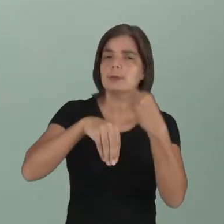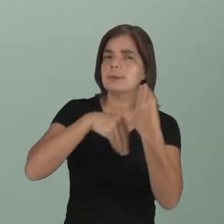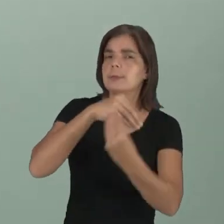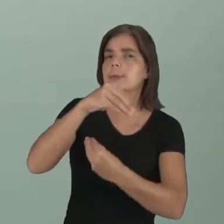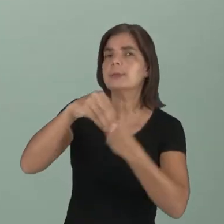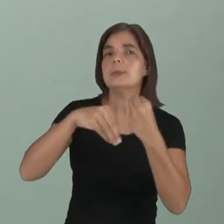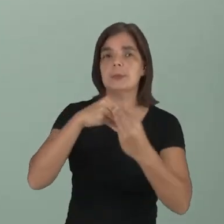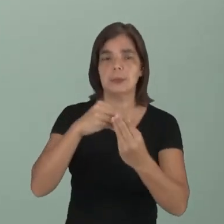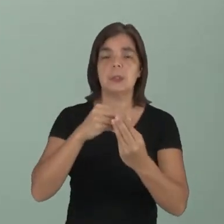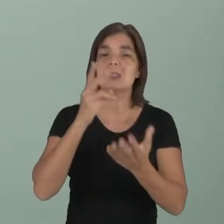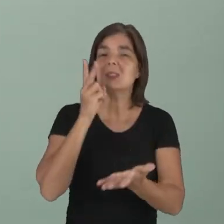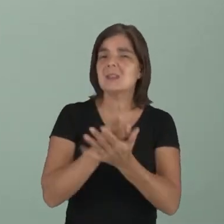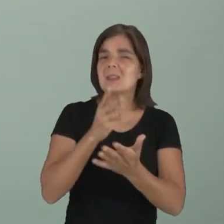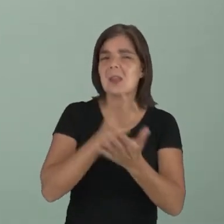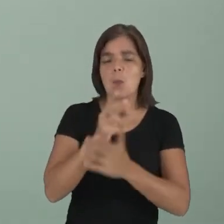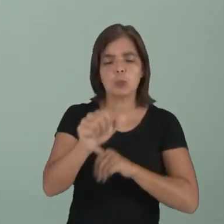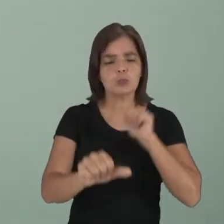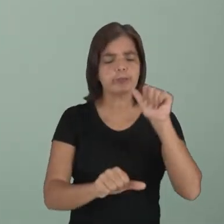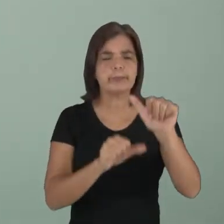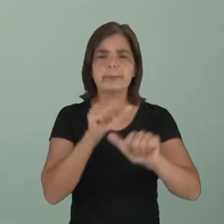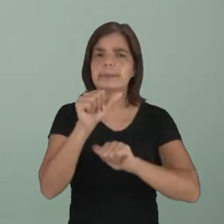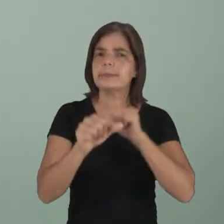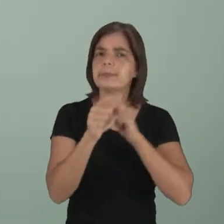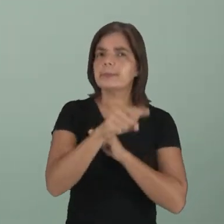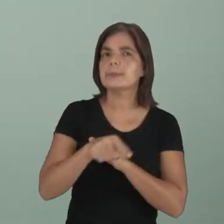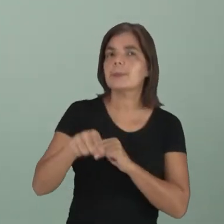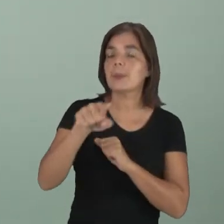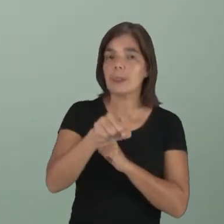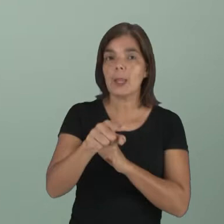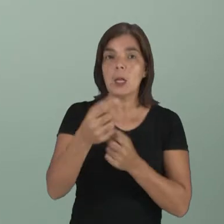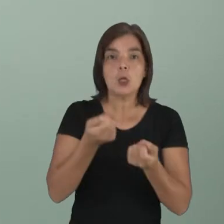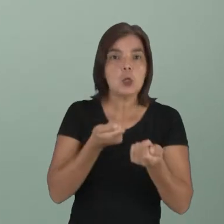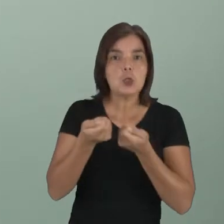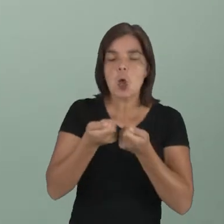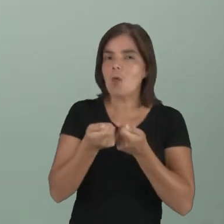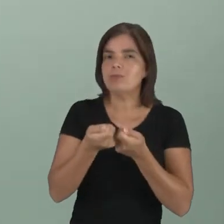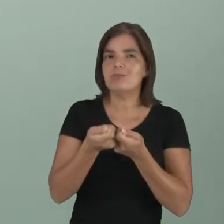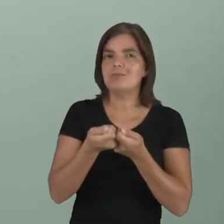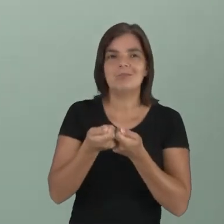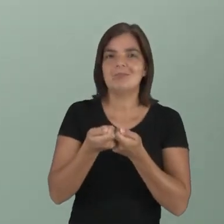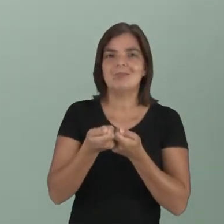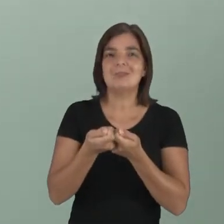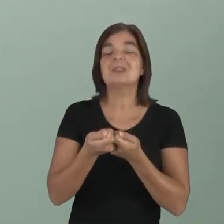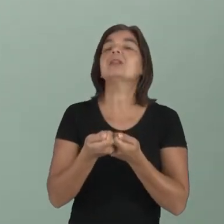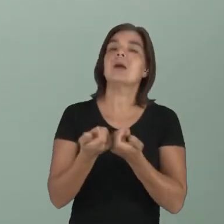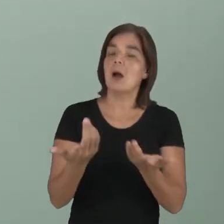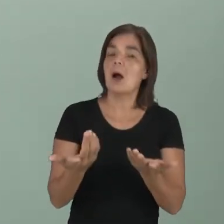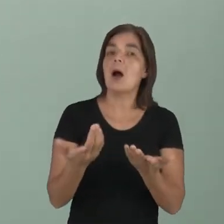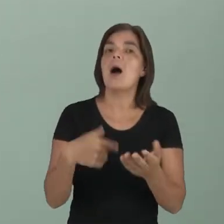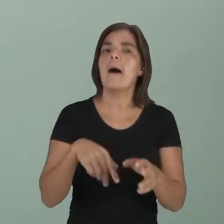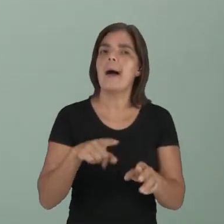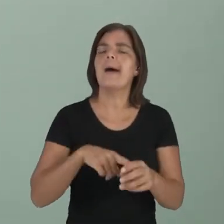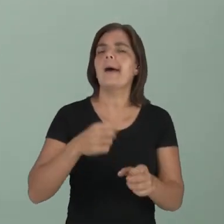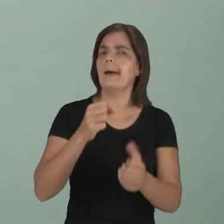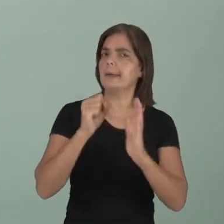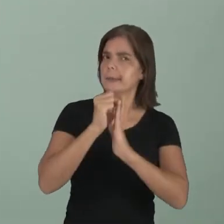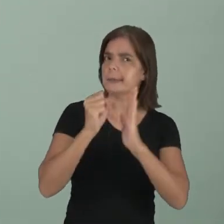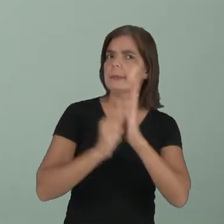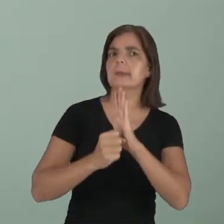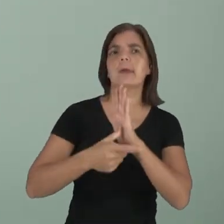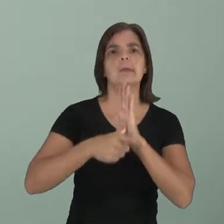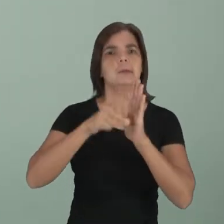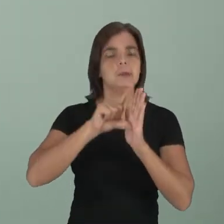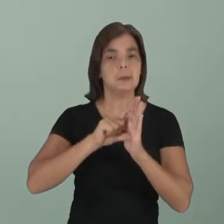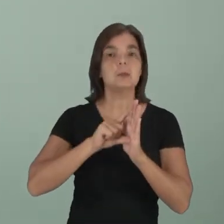heterogênea, ela está em constante mudança e você não controla isso. né? Há séculos